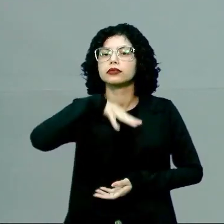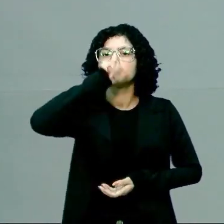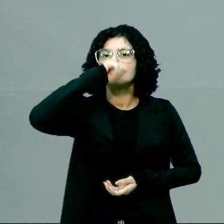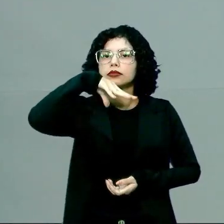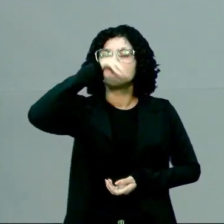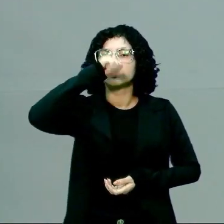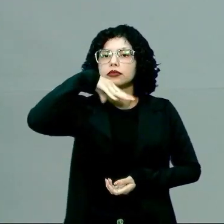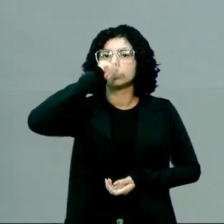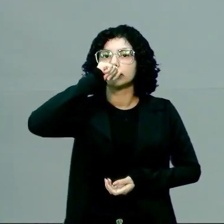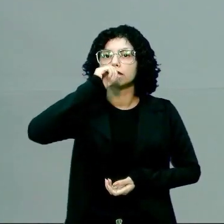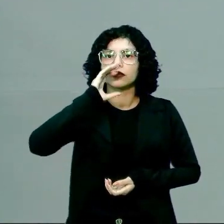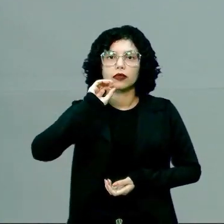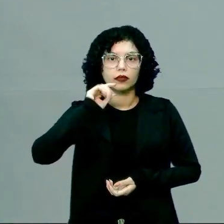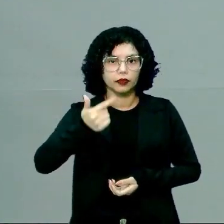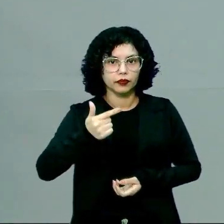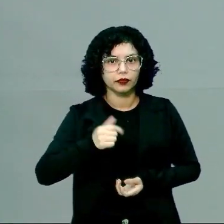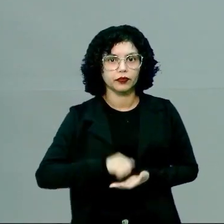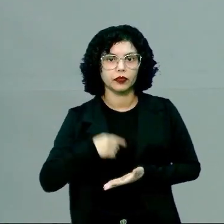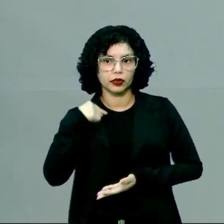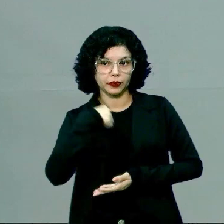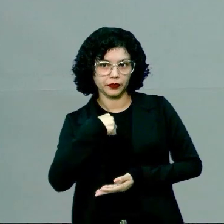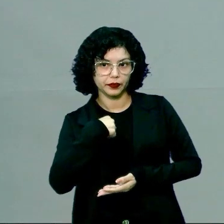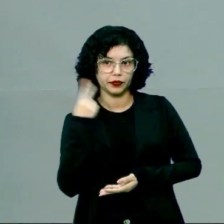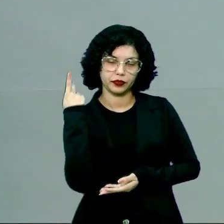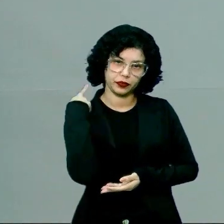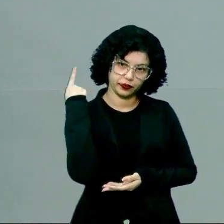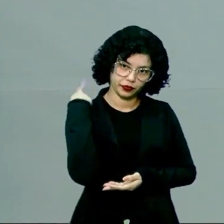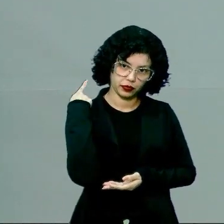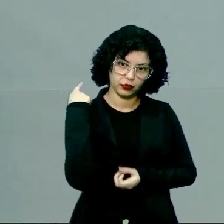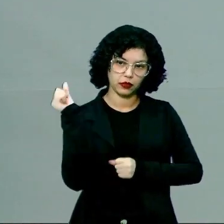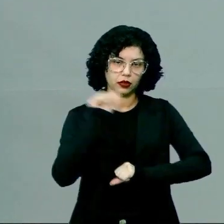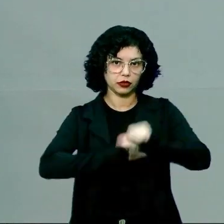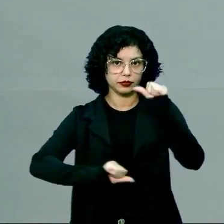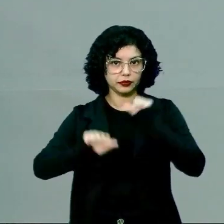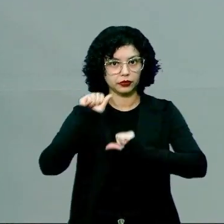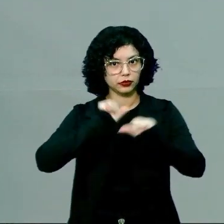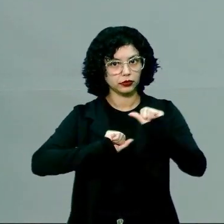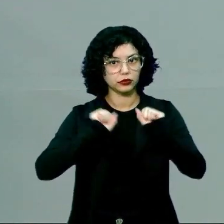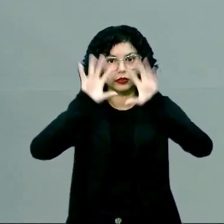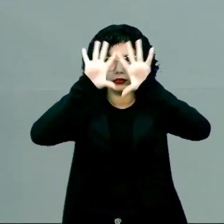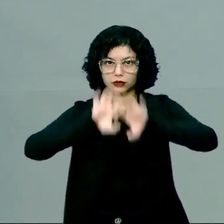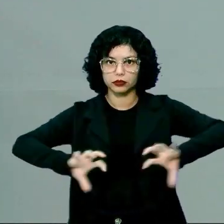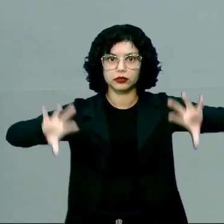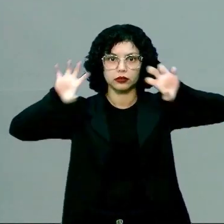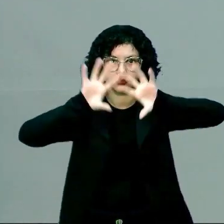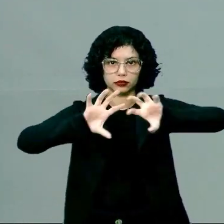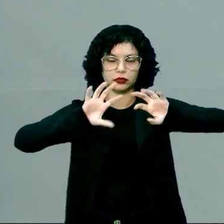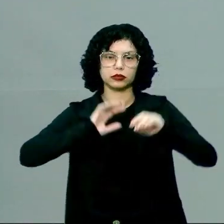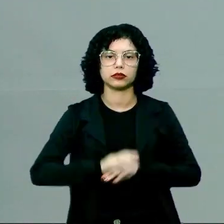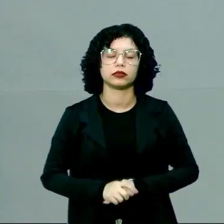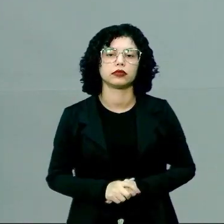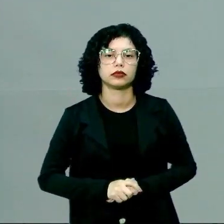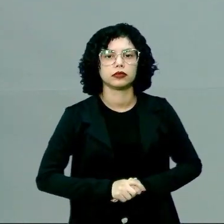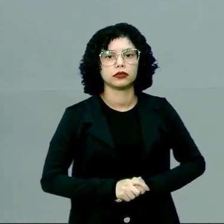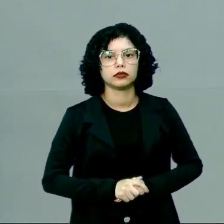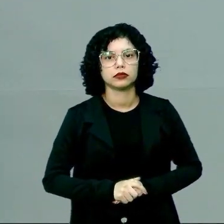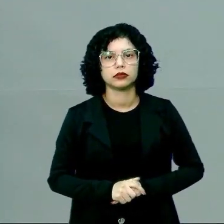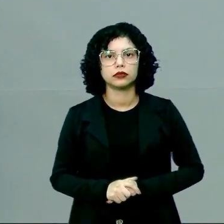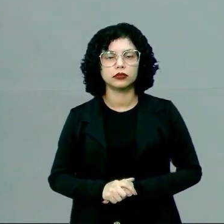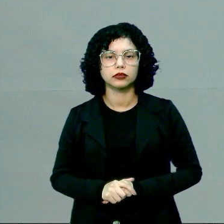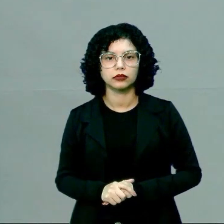Respirar oxigênio. Lá dentro do pulmão vai acontecer um processo chamado de hematose, que seria o quê?